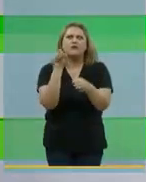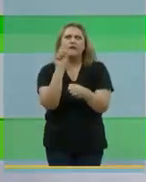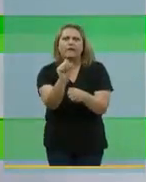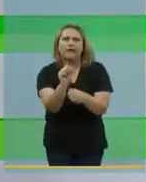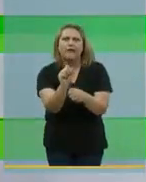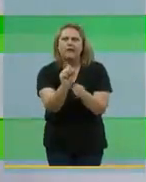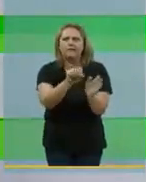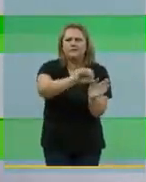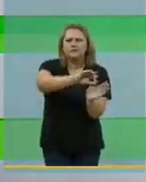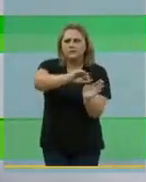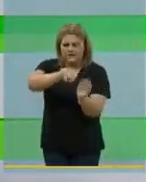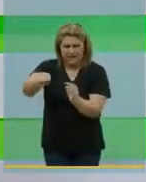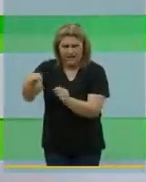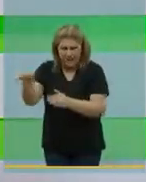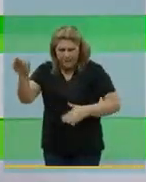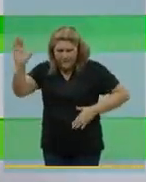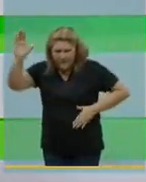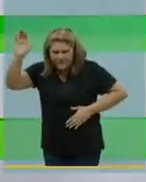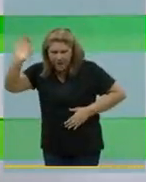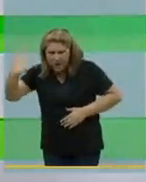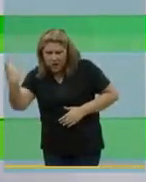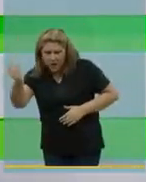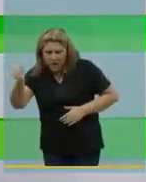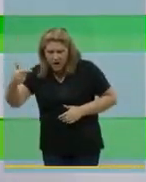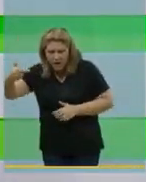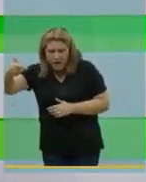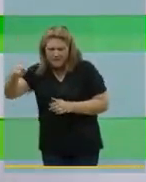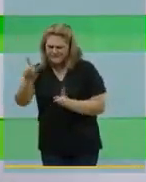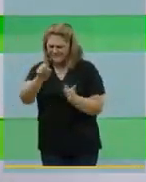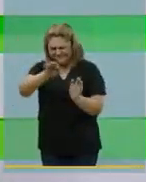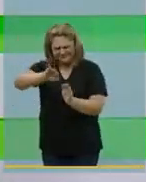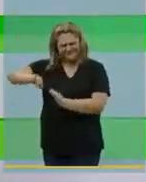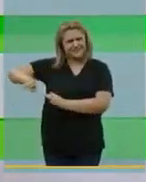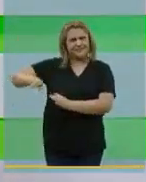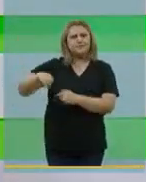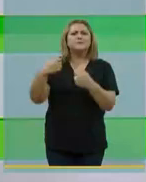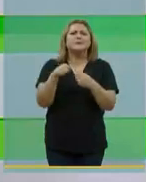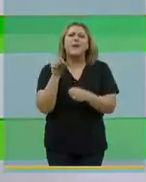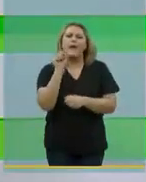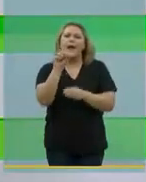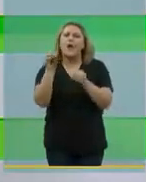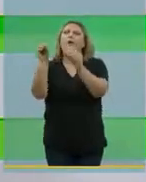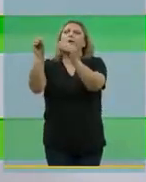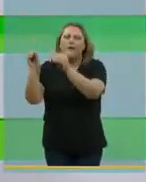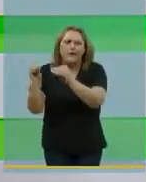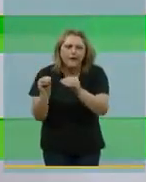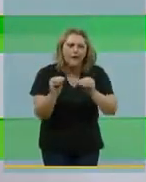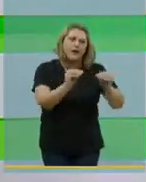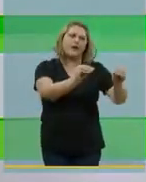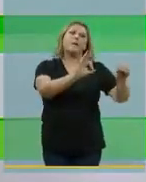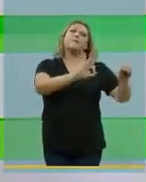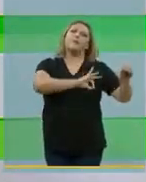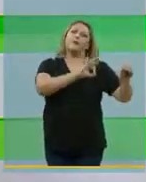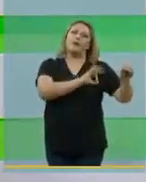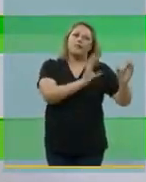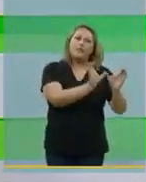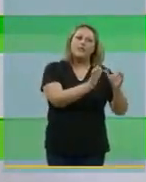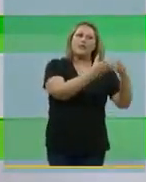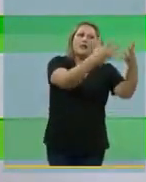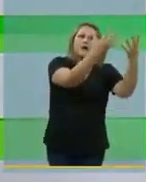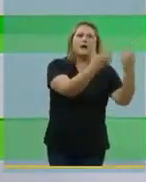bandidos porque lá explode a violência tem que chegar nas mãos corretas dos policiais